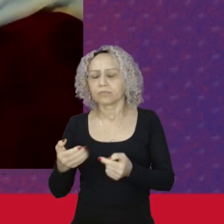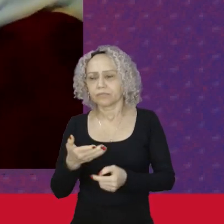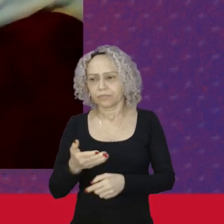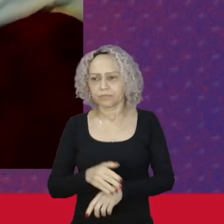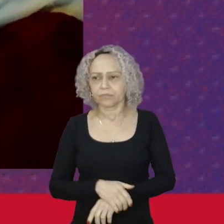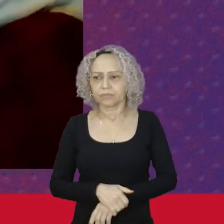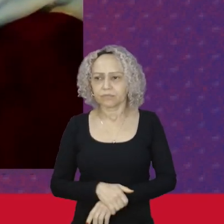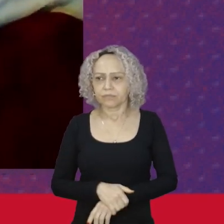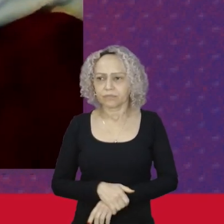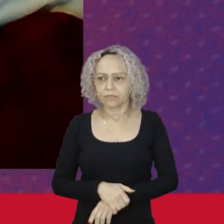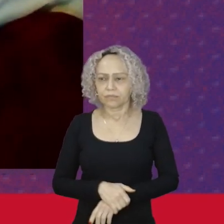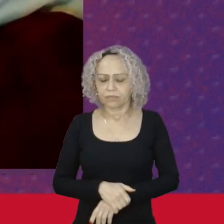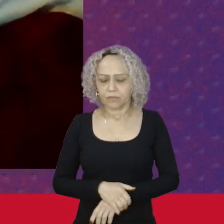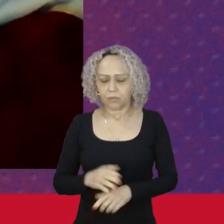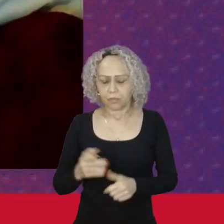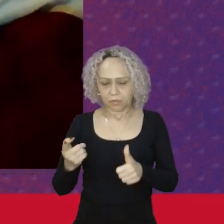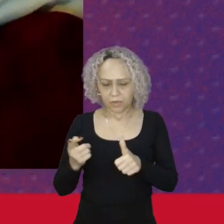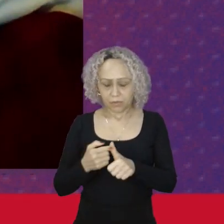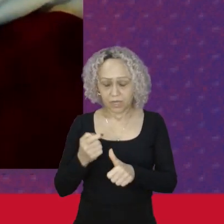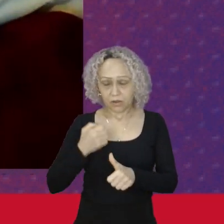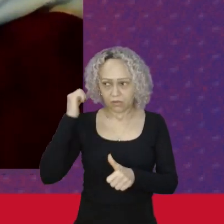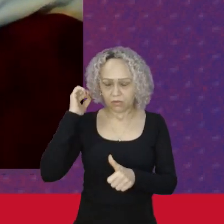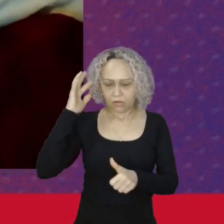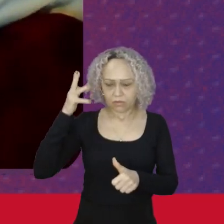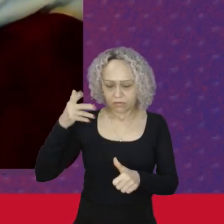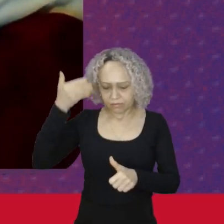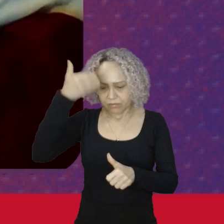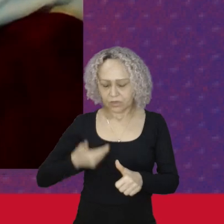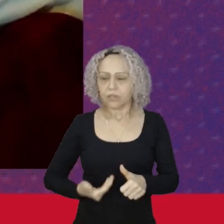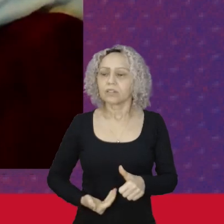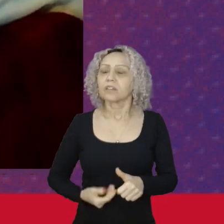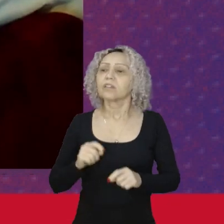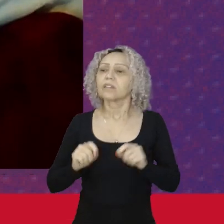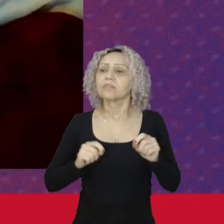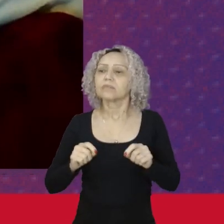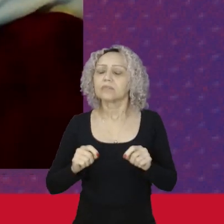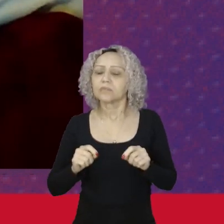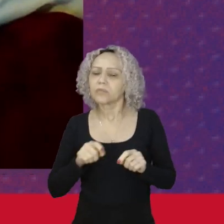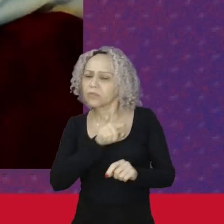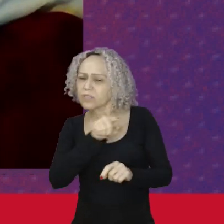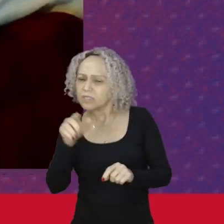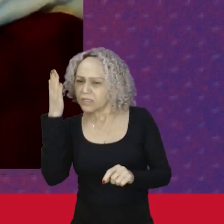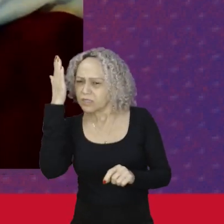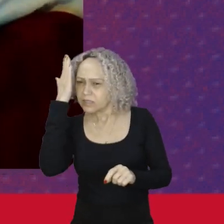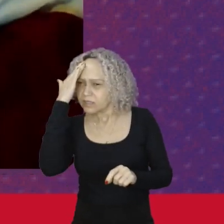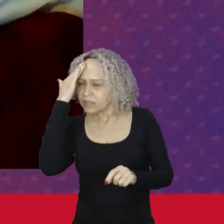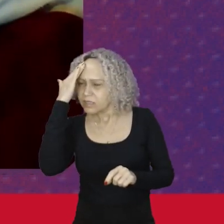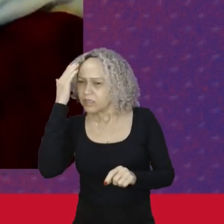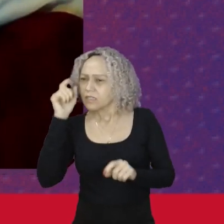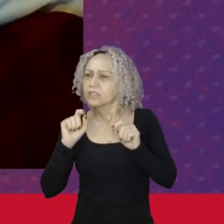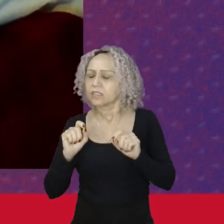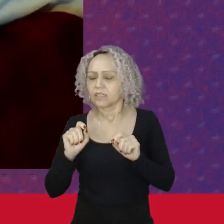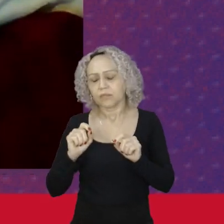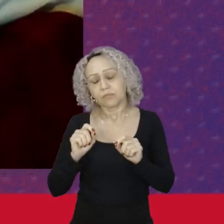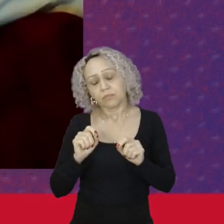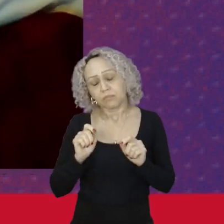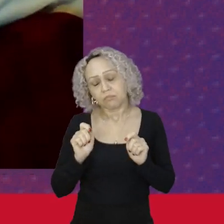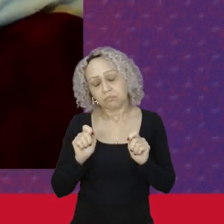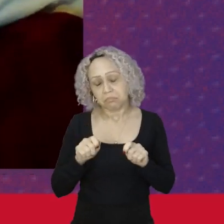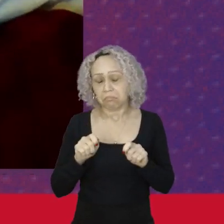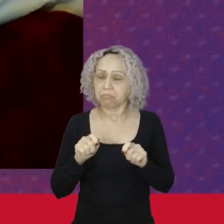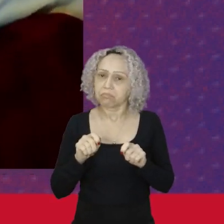Eu, primeiramente, me audiodescrever para poder permitir que as pessoas com